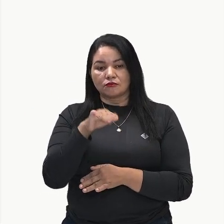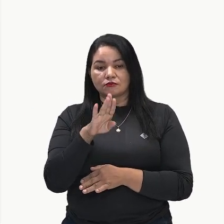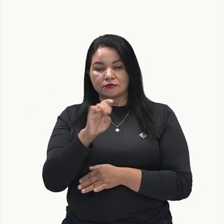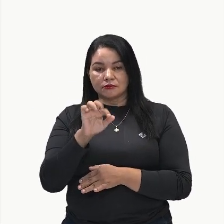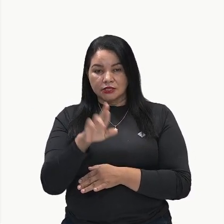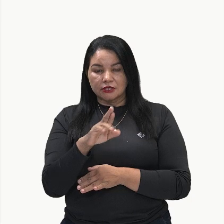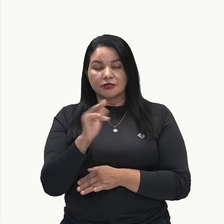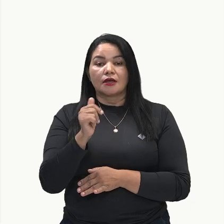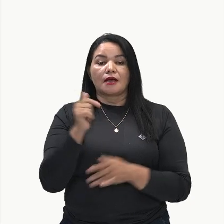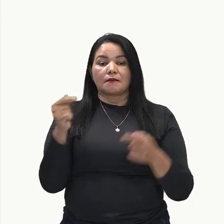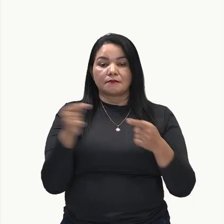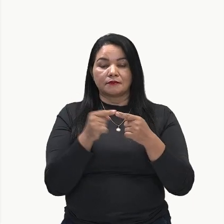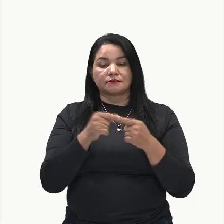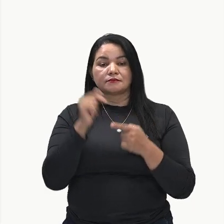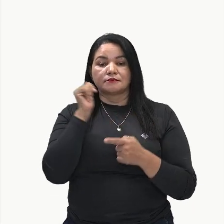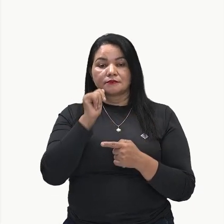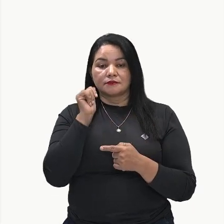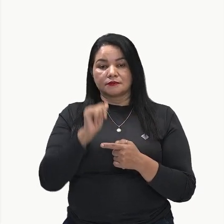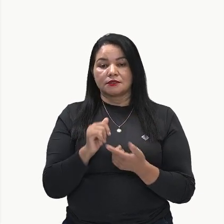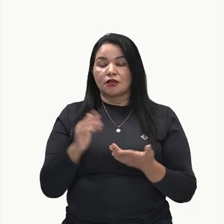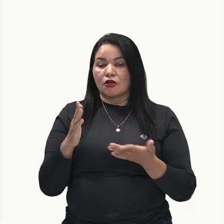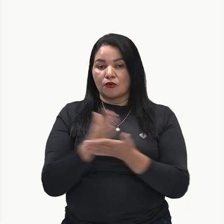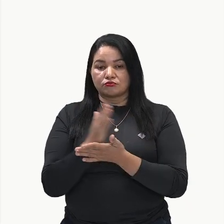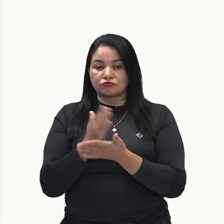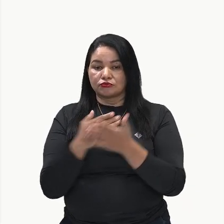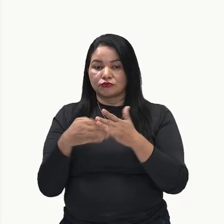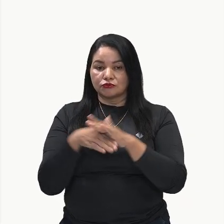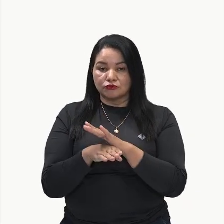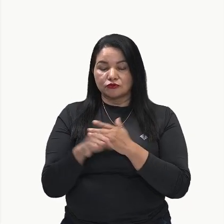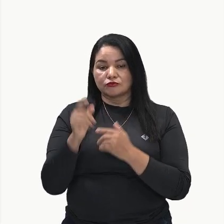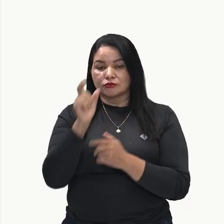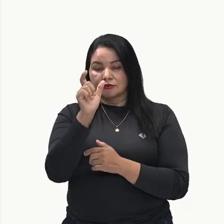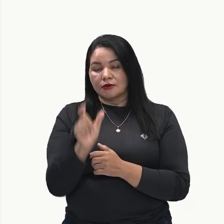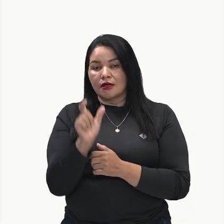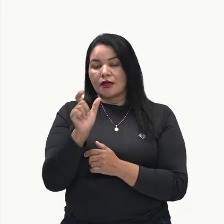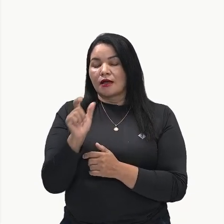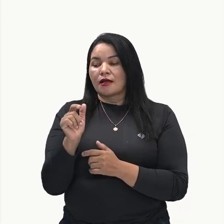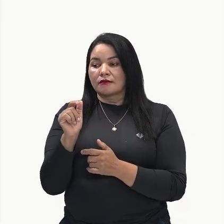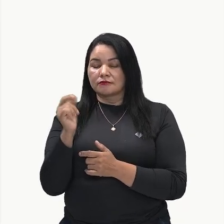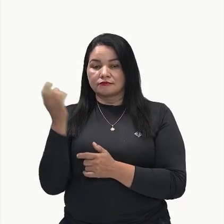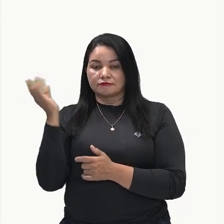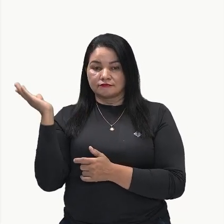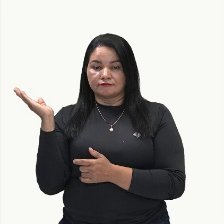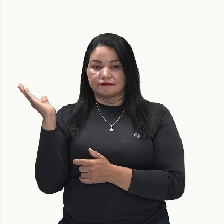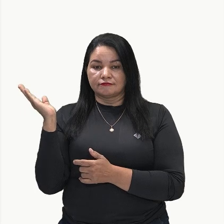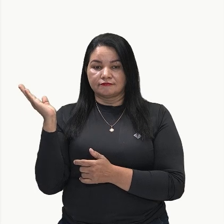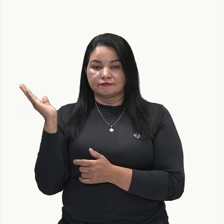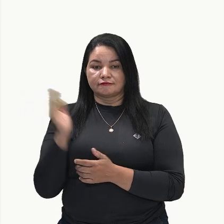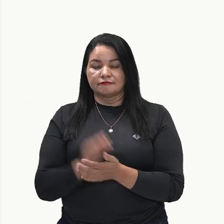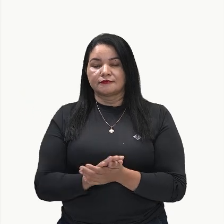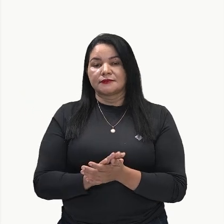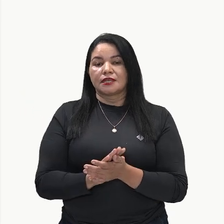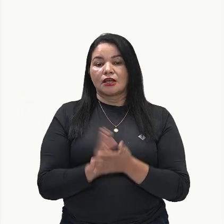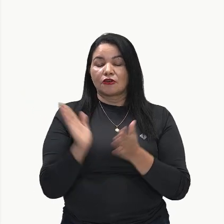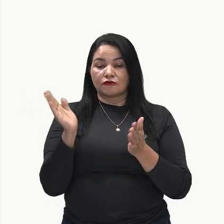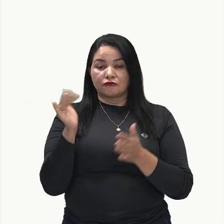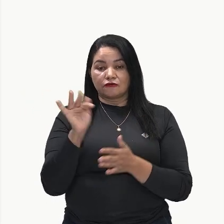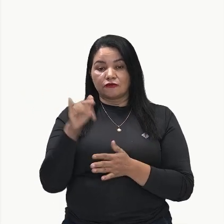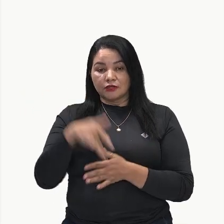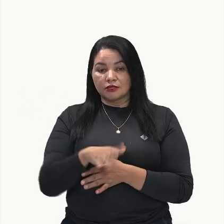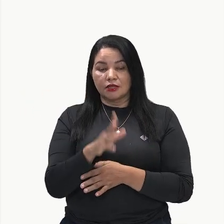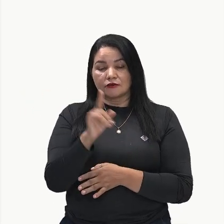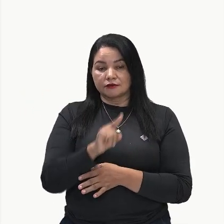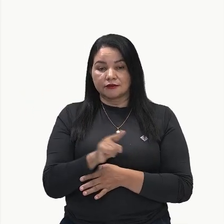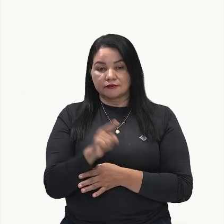femininas. La costumbre, la cumbre. Aquelas terminadas no Z, com la cruz, la